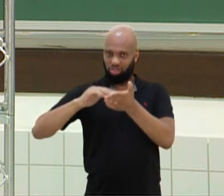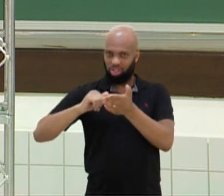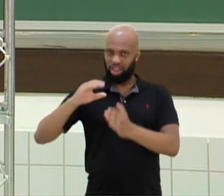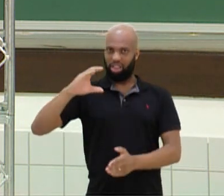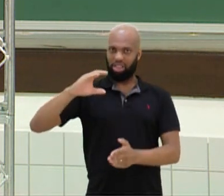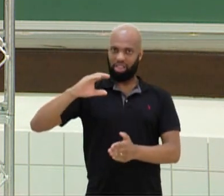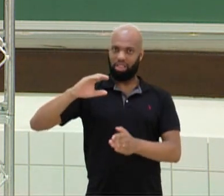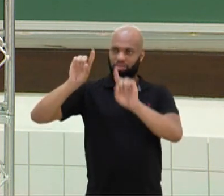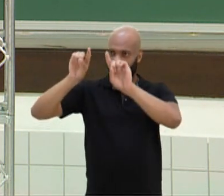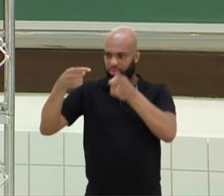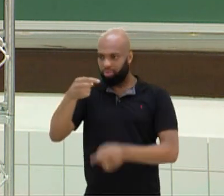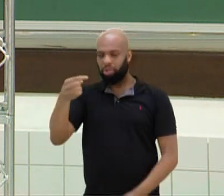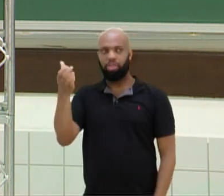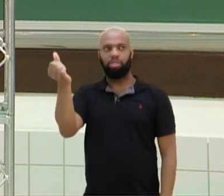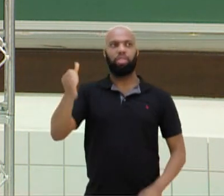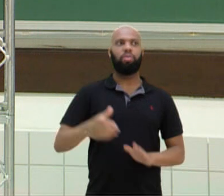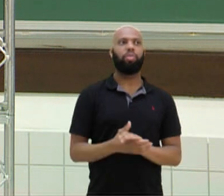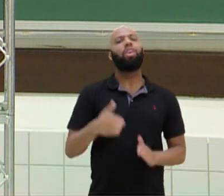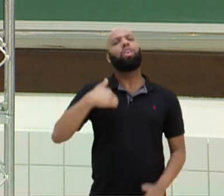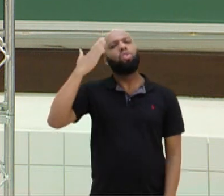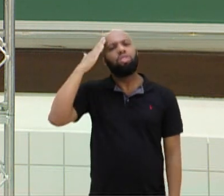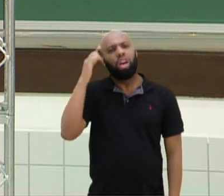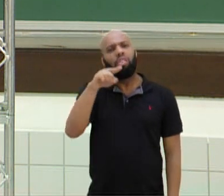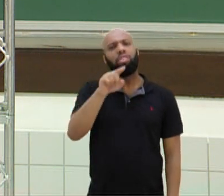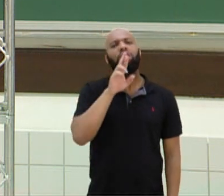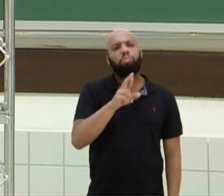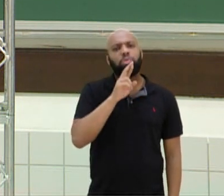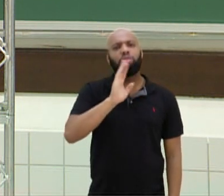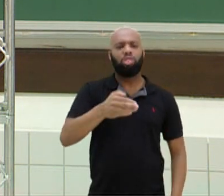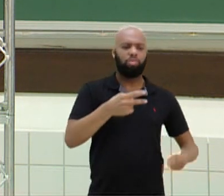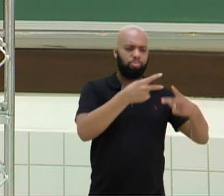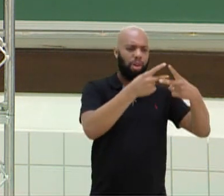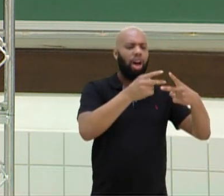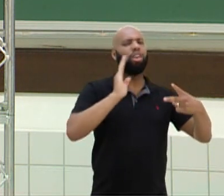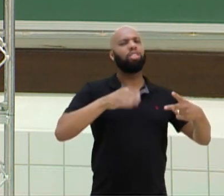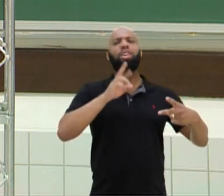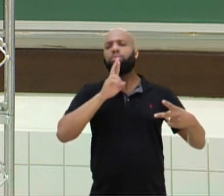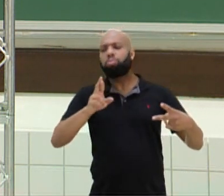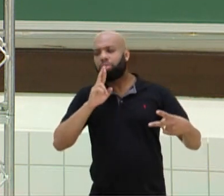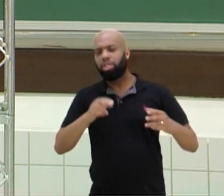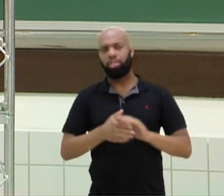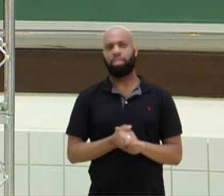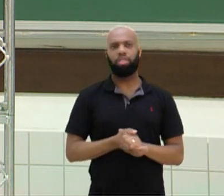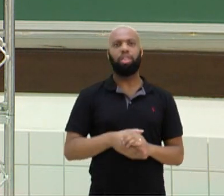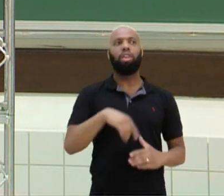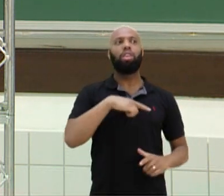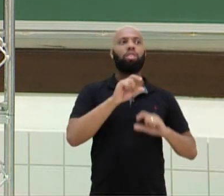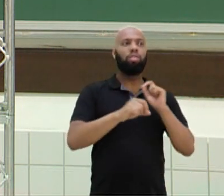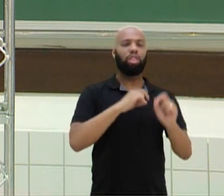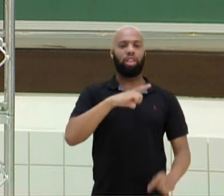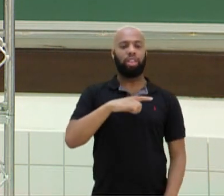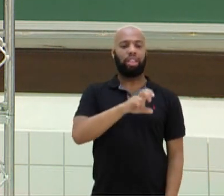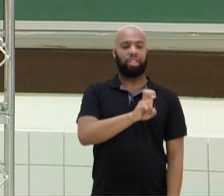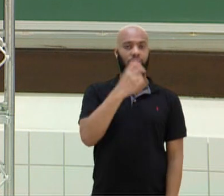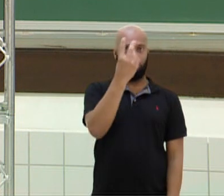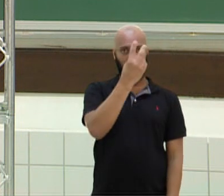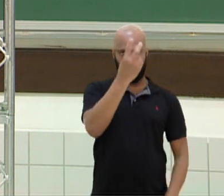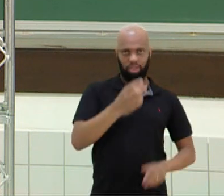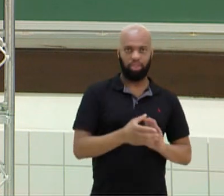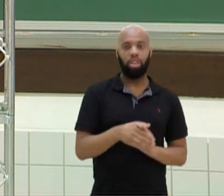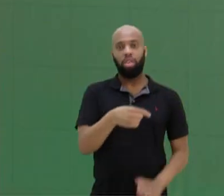substituindo agora, vou substituir o b por 5, o a por menos 1 e o c por